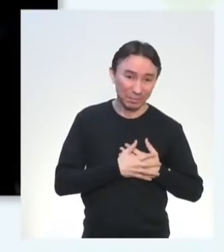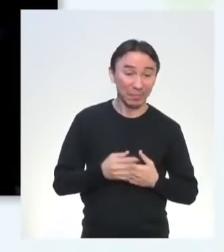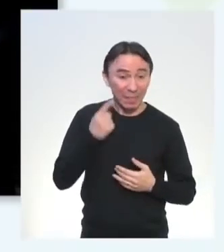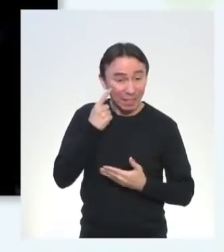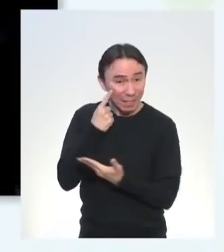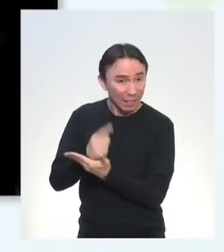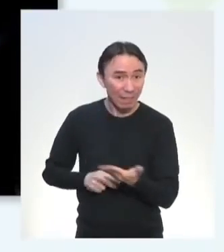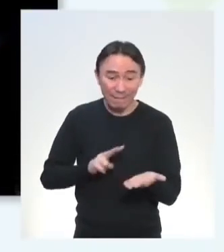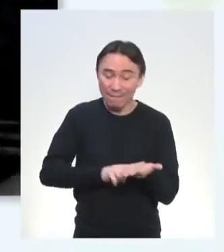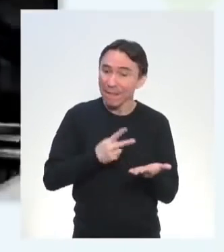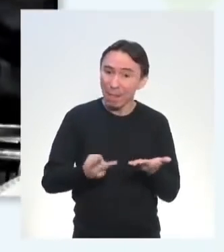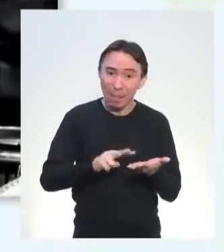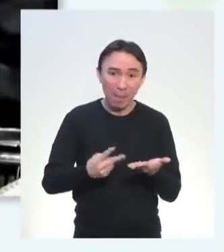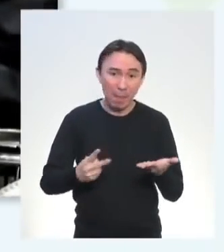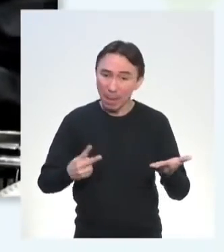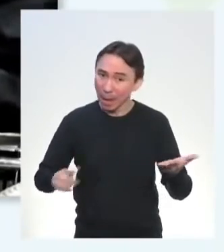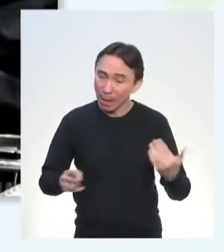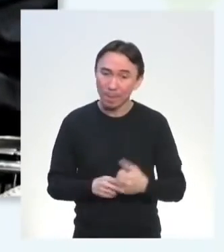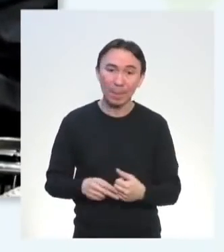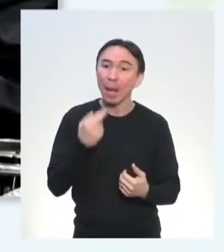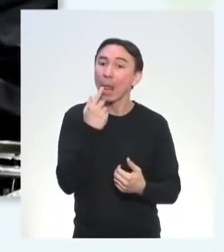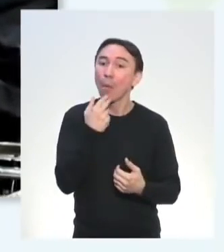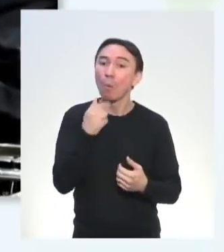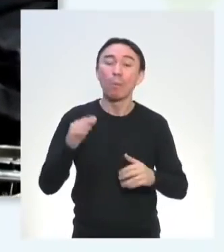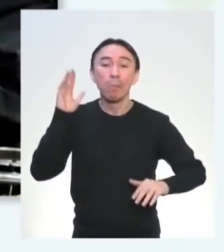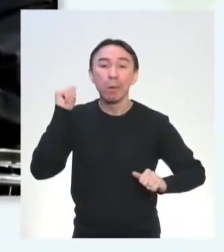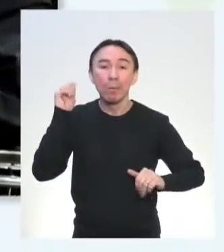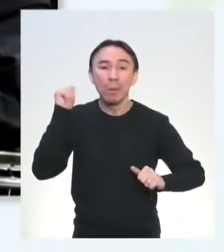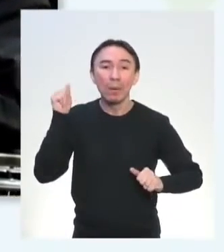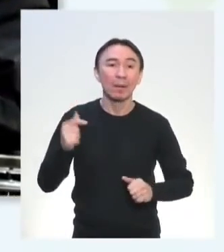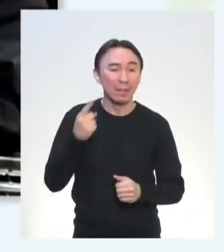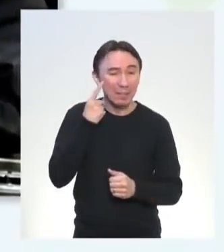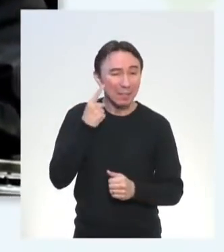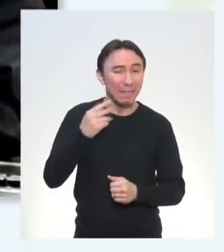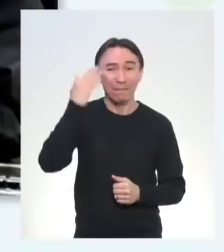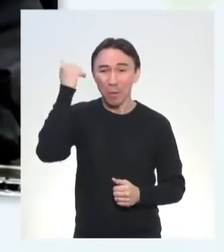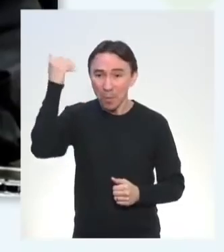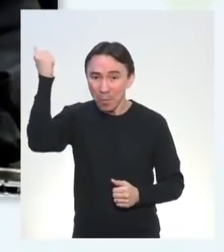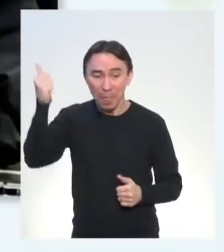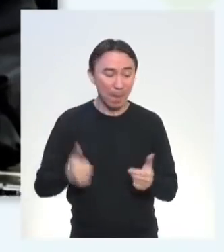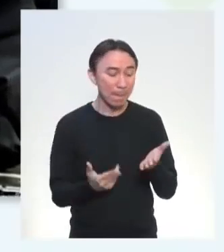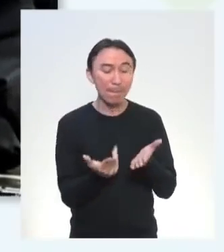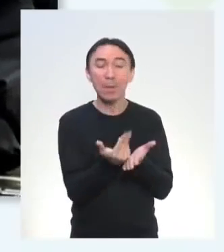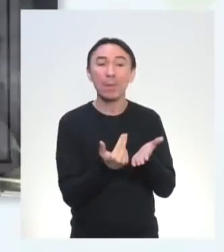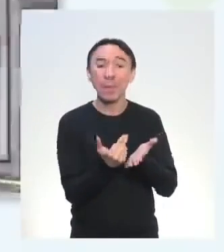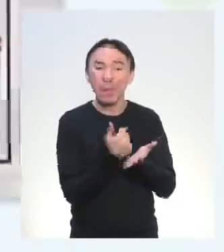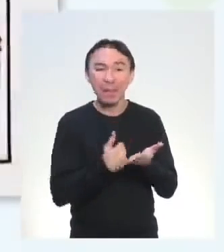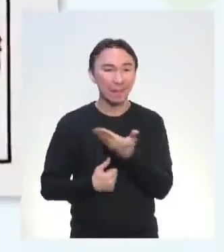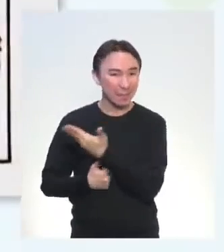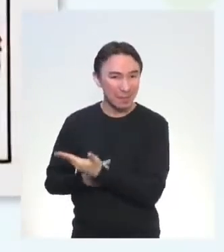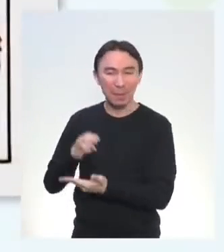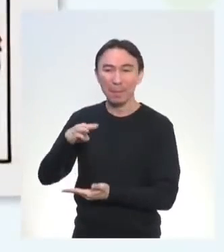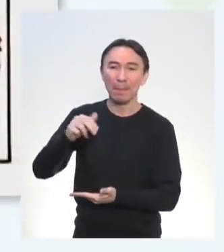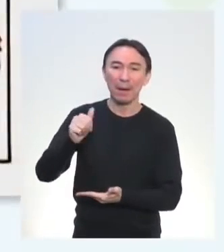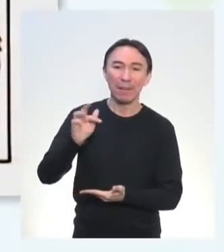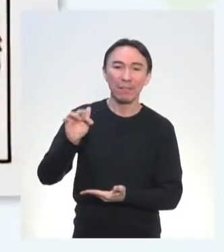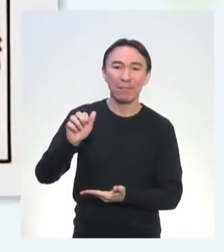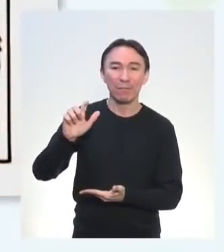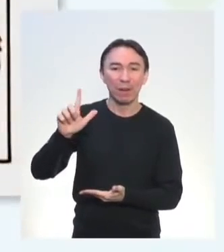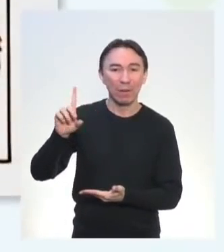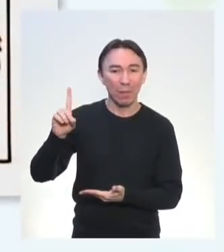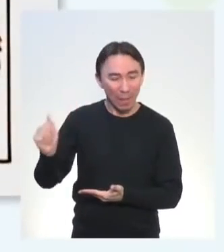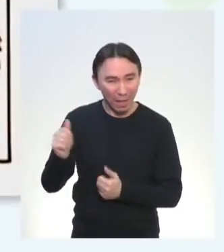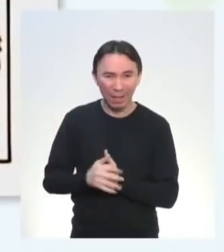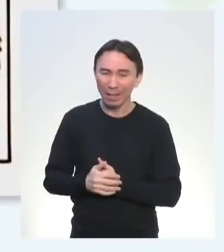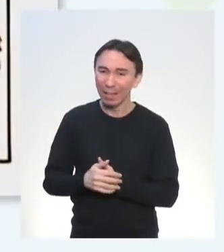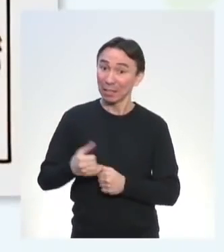do mundo ganhou fama com a criação da personagem Mafalda, a menina de 6 anos que amava Beatles, odiava